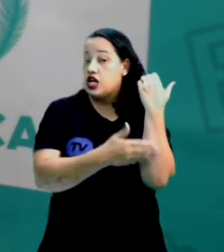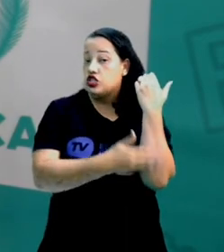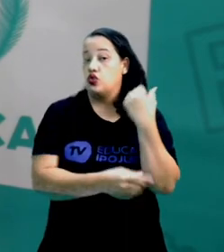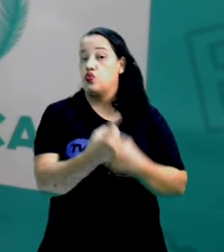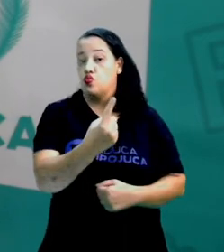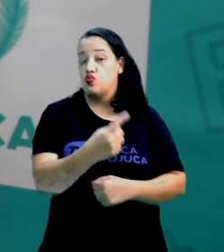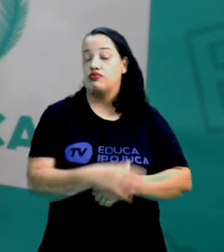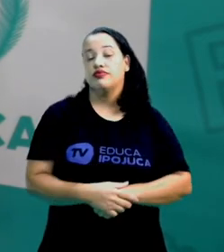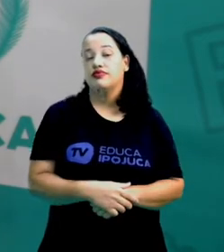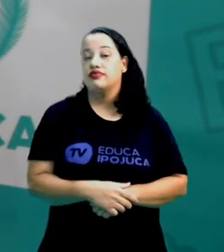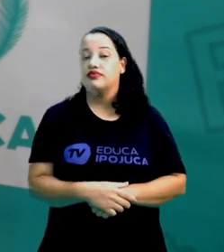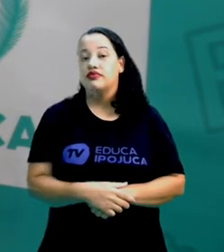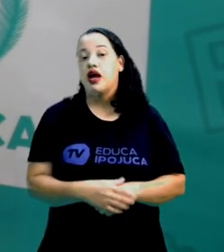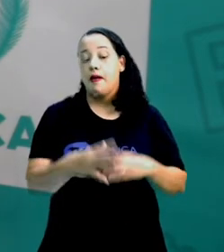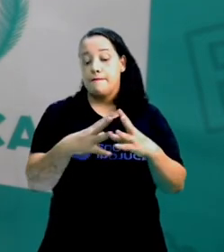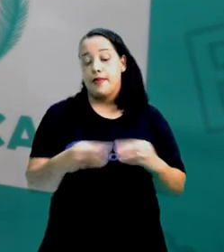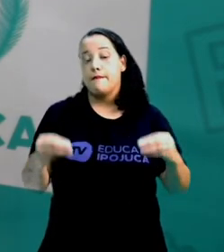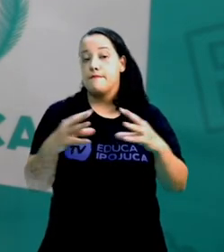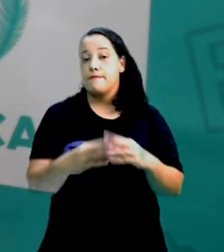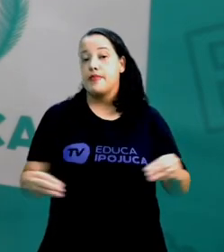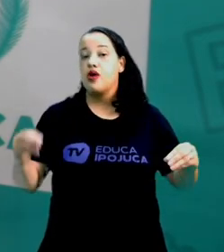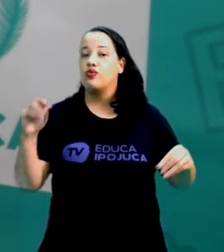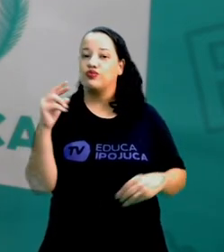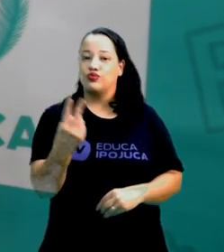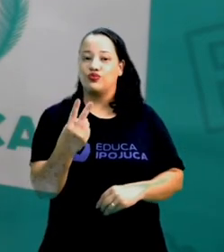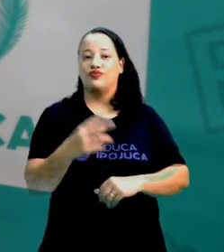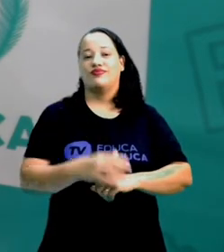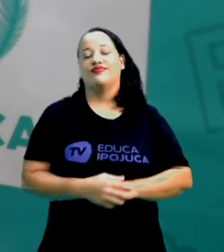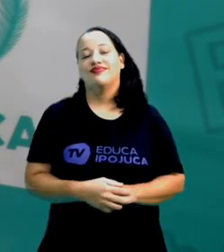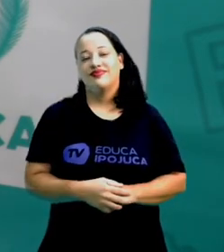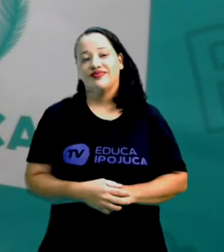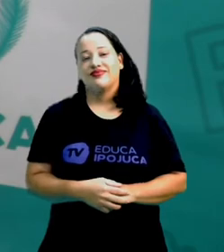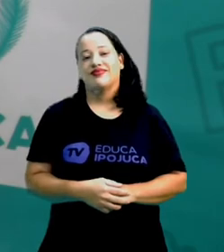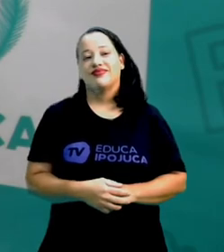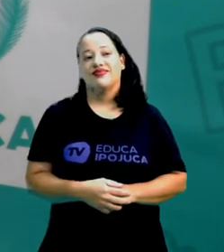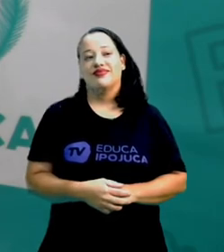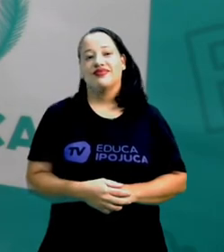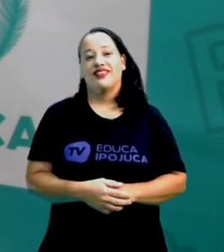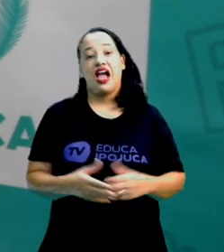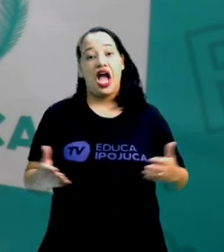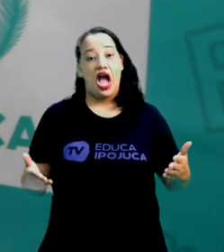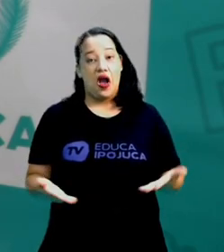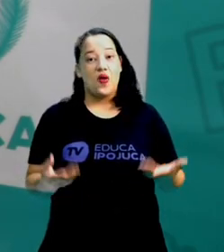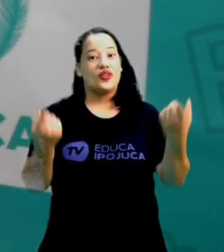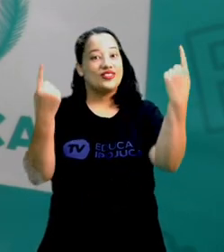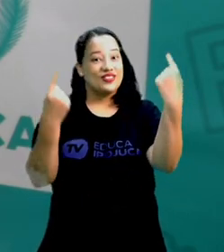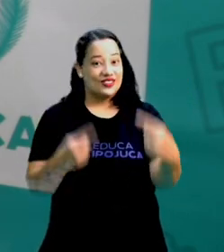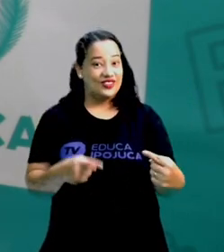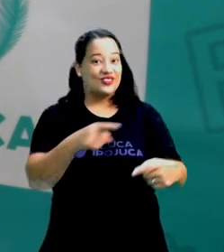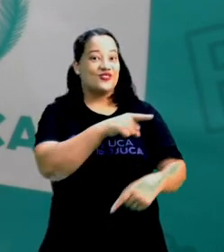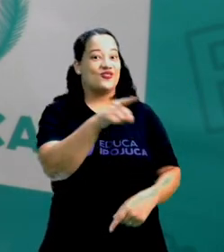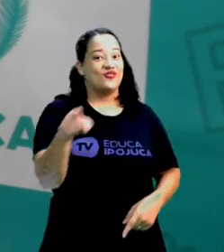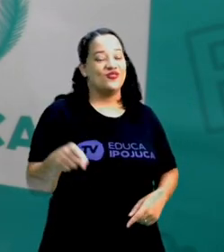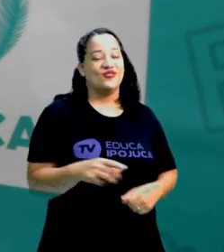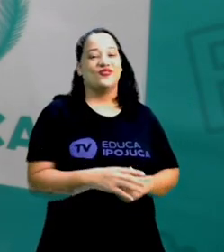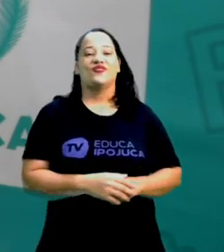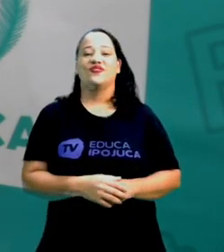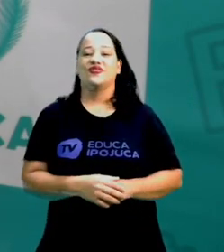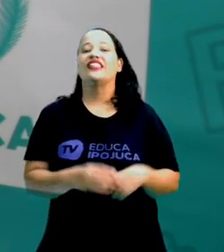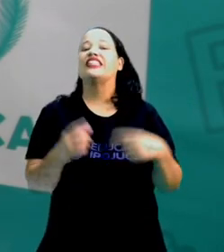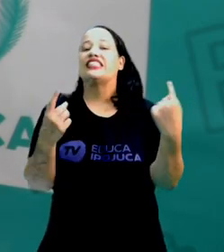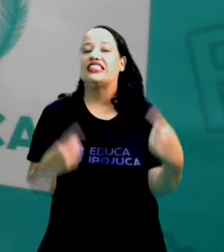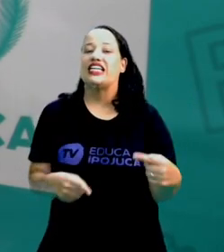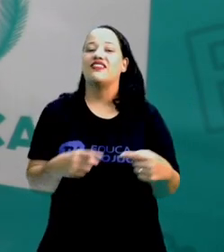e dois mamões. Chegamos ao nosso desafio de hoje. E o nosso